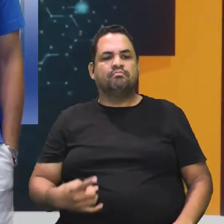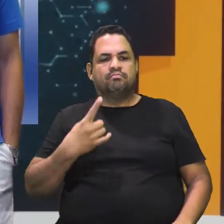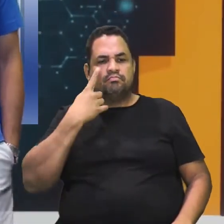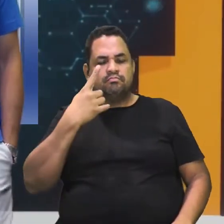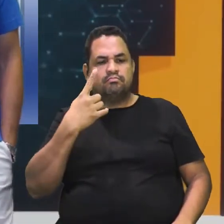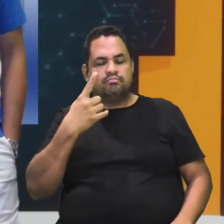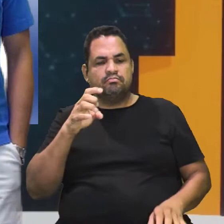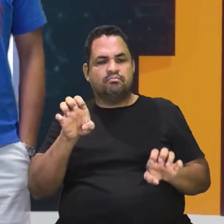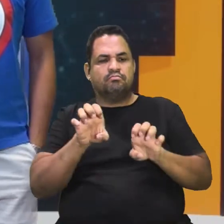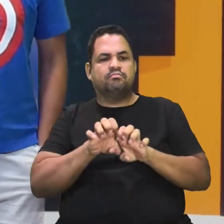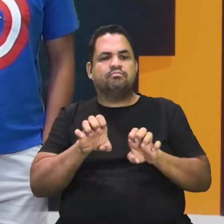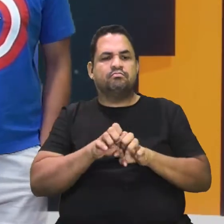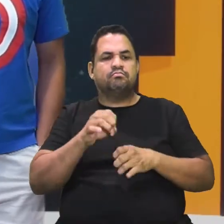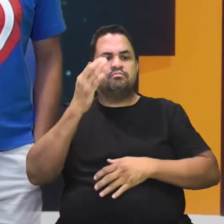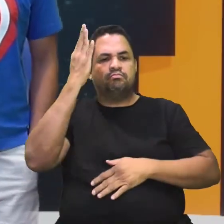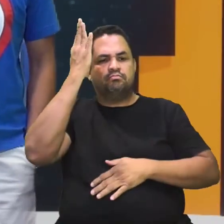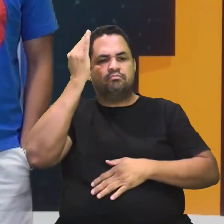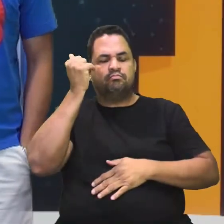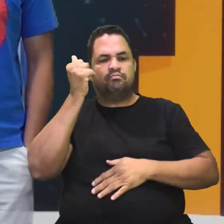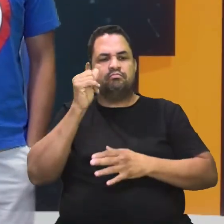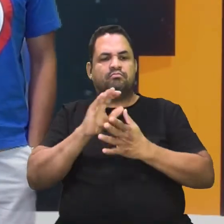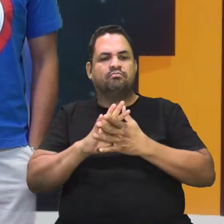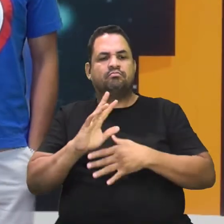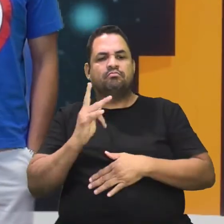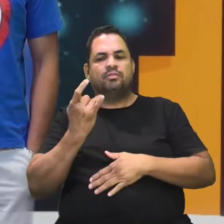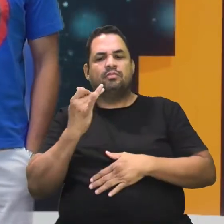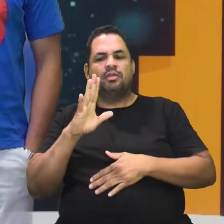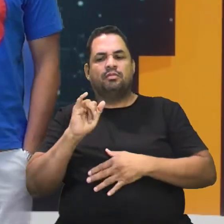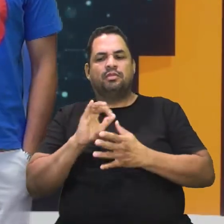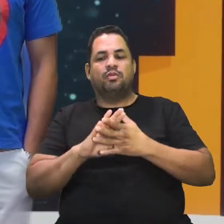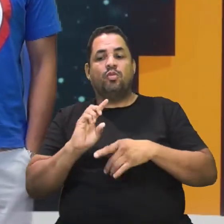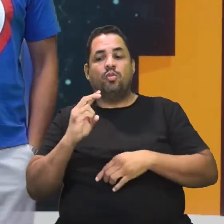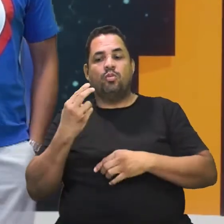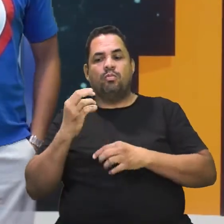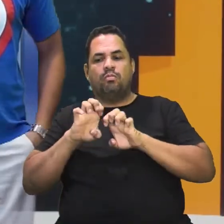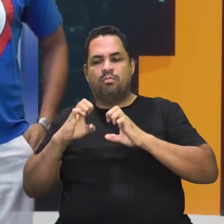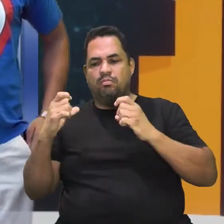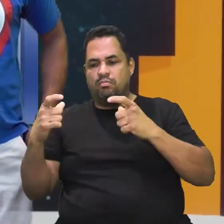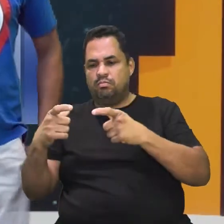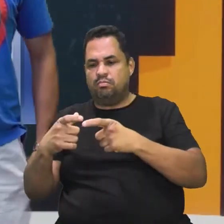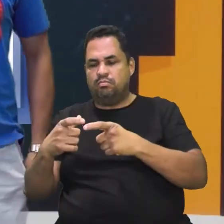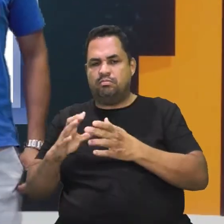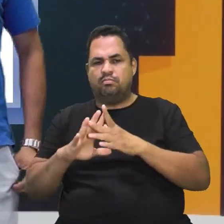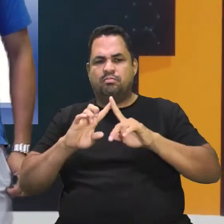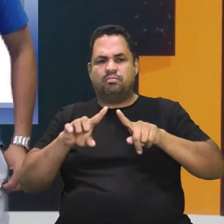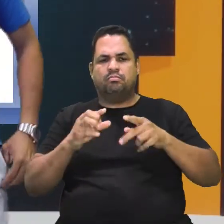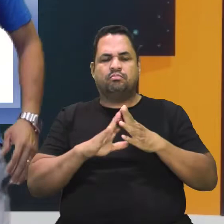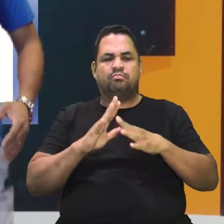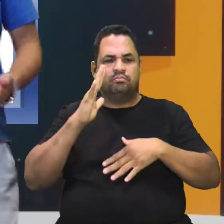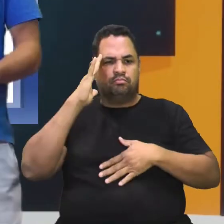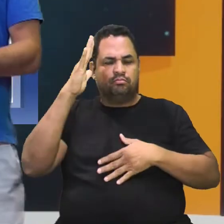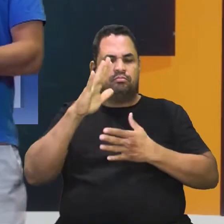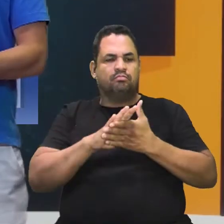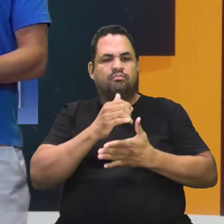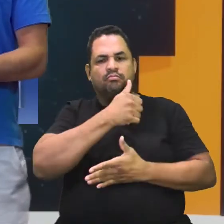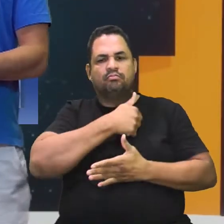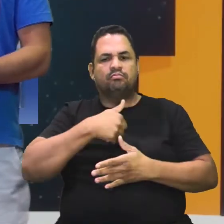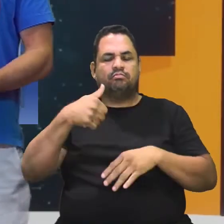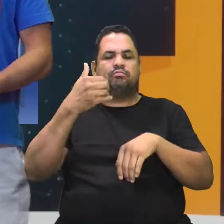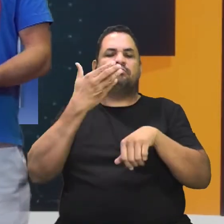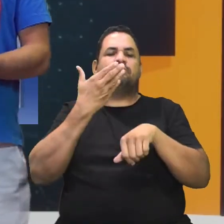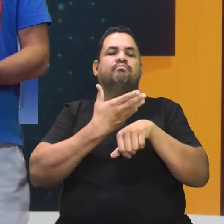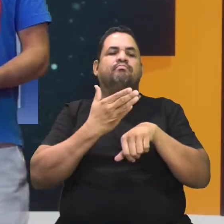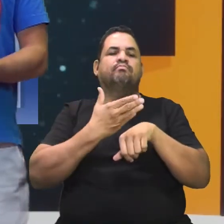olhar uma equação e você saber se ela é uma hipérbole ou se é uma elipse. Perfeito. Mais do que a teoria, o melhor é